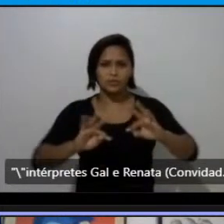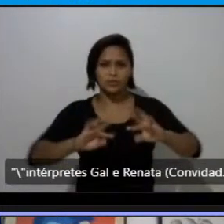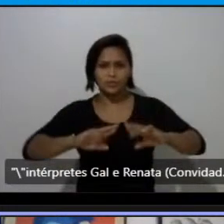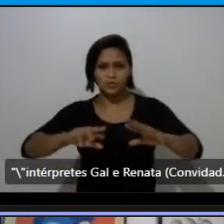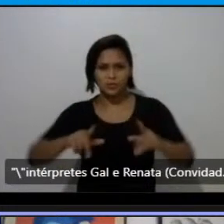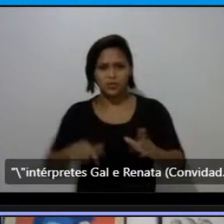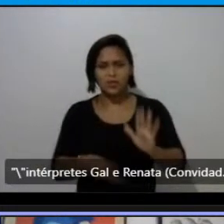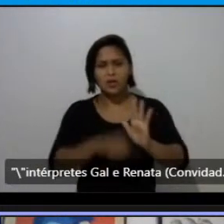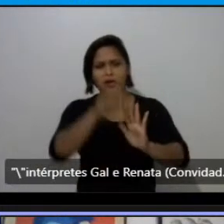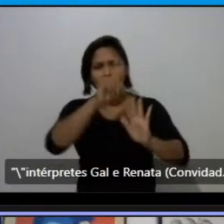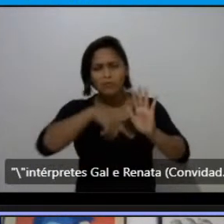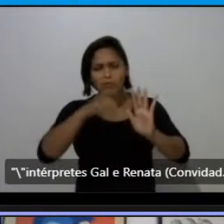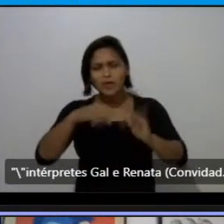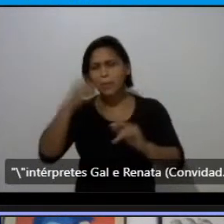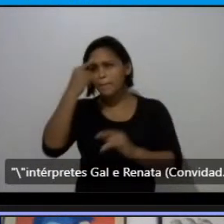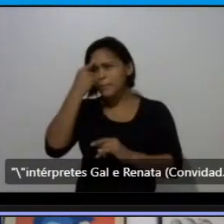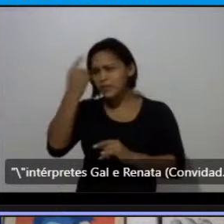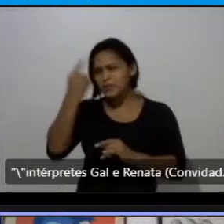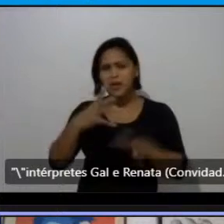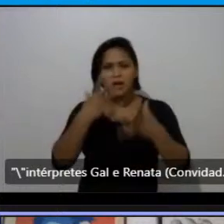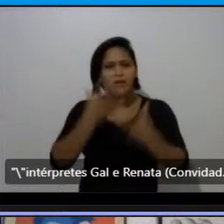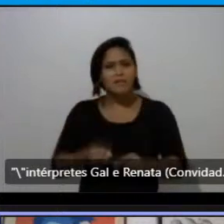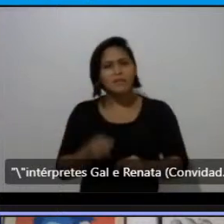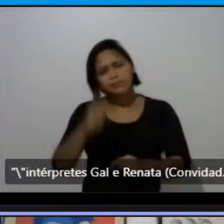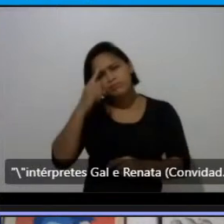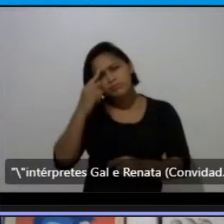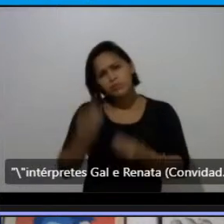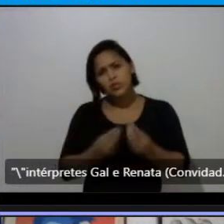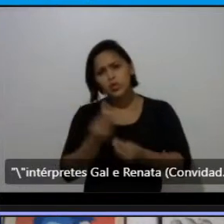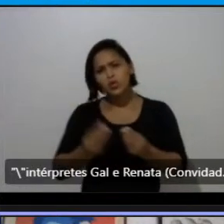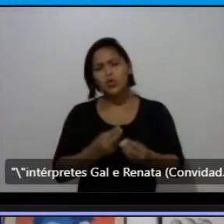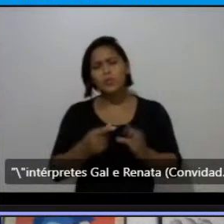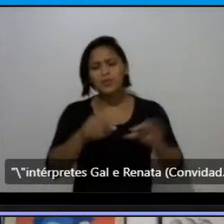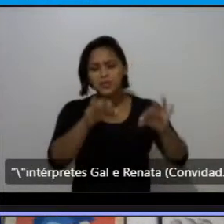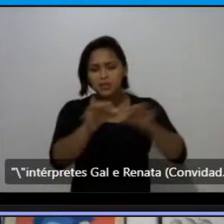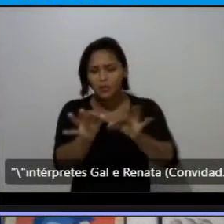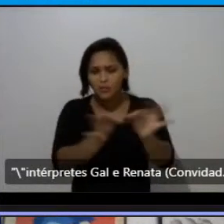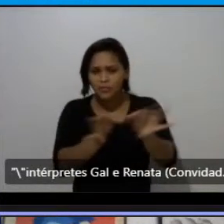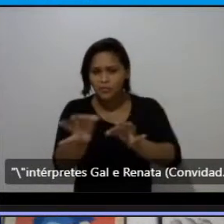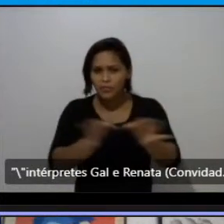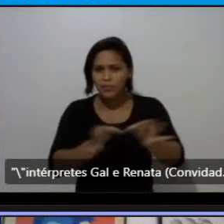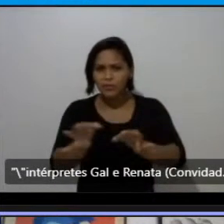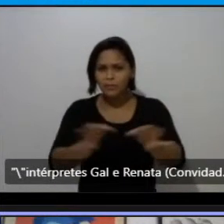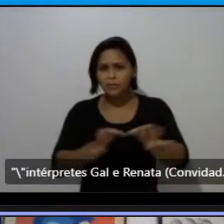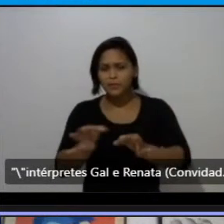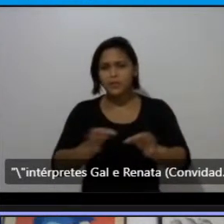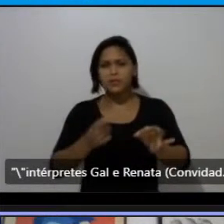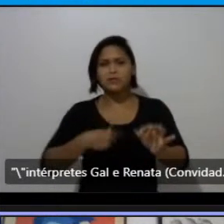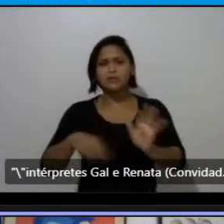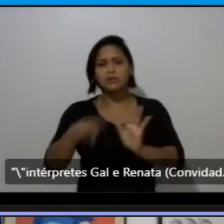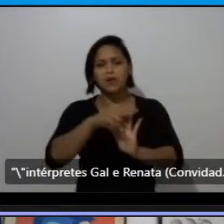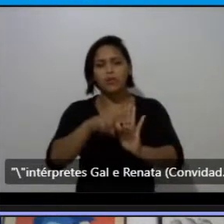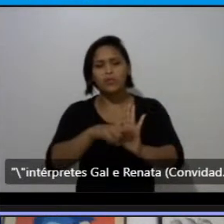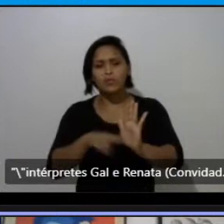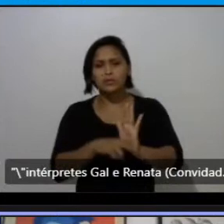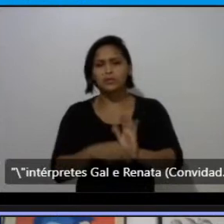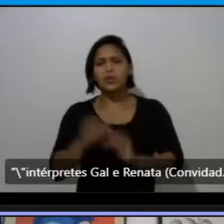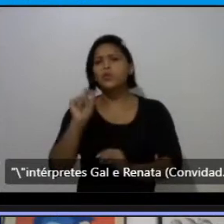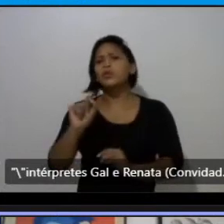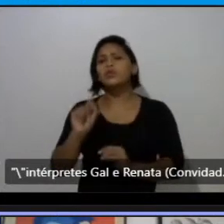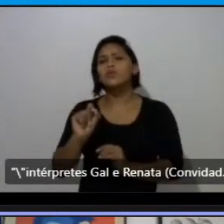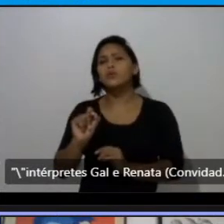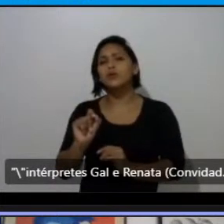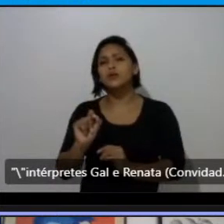pensei, falei, caramba, vamos pensar como que eles estão colocando, né, as suas narrativas, né? O que que eles